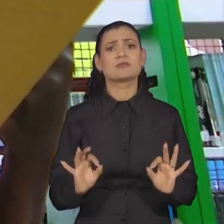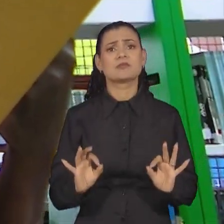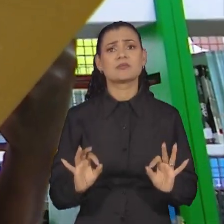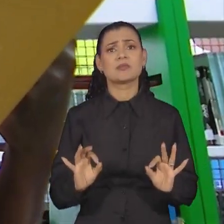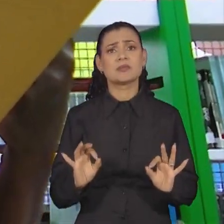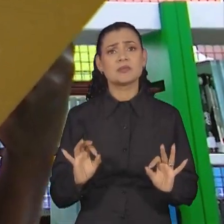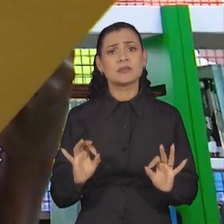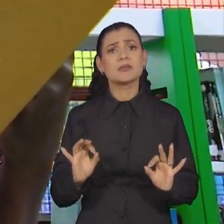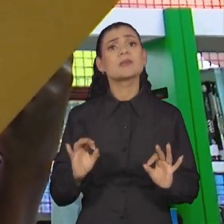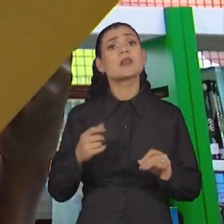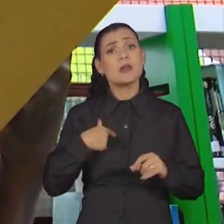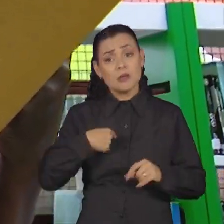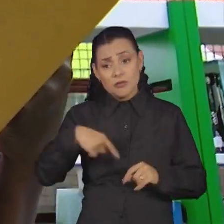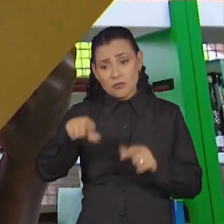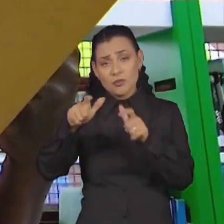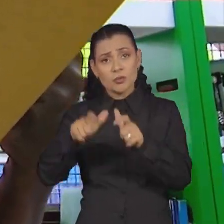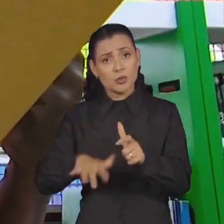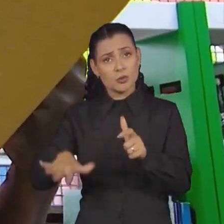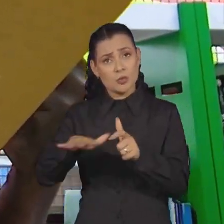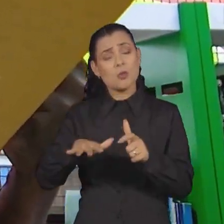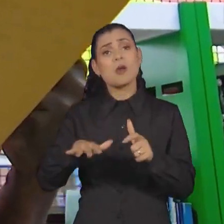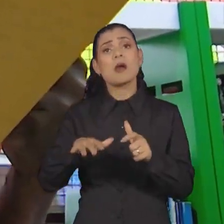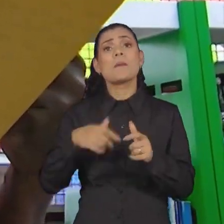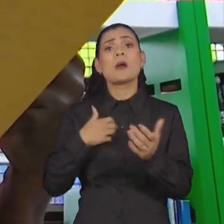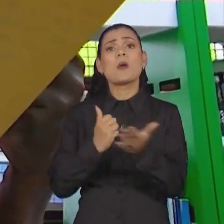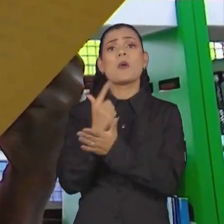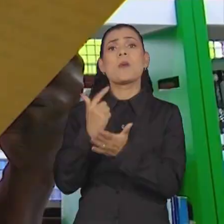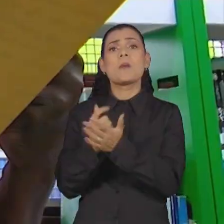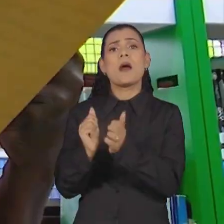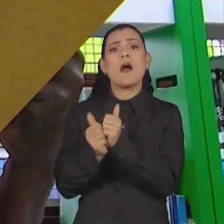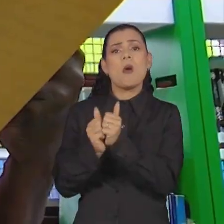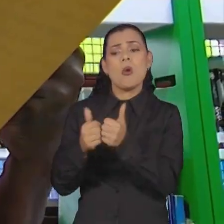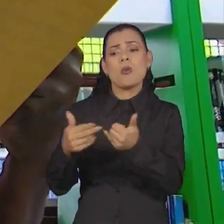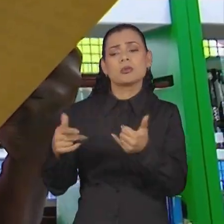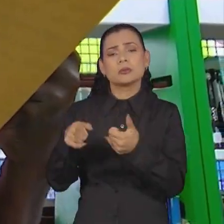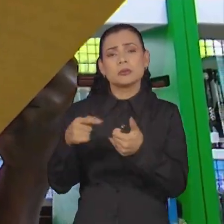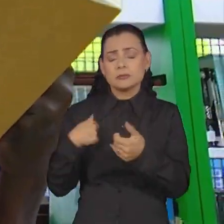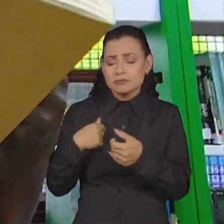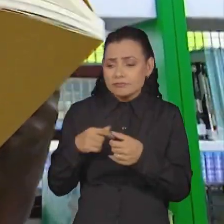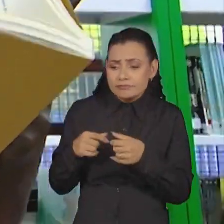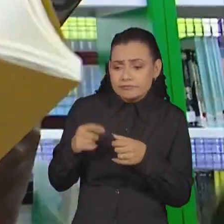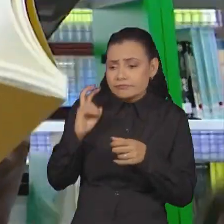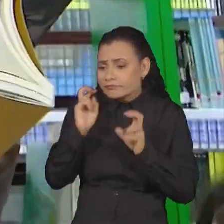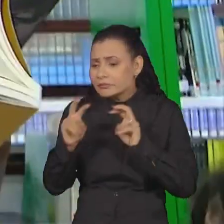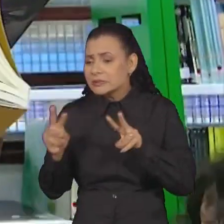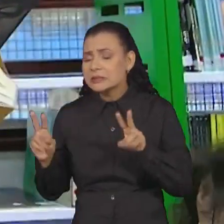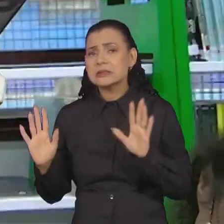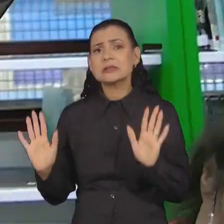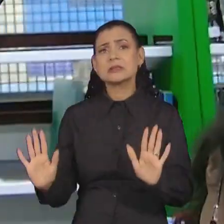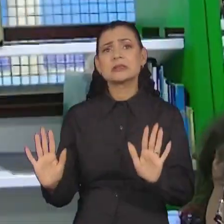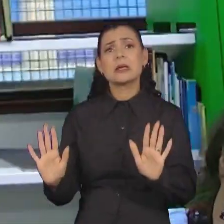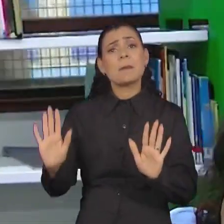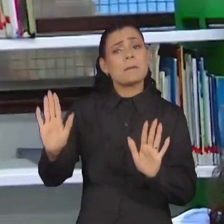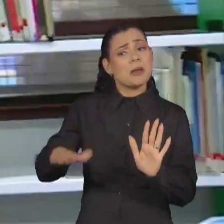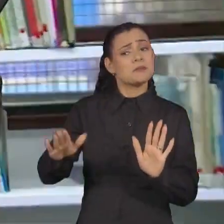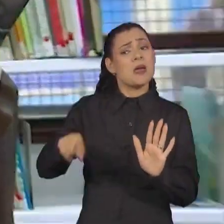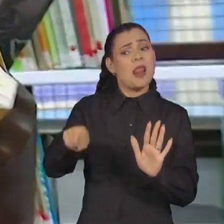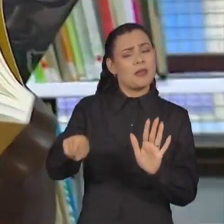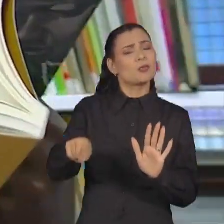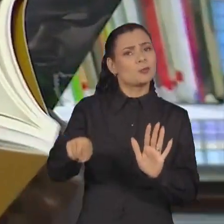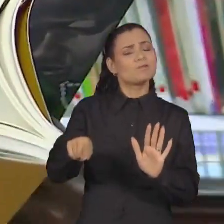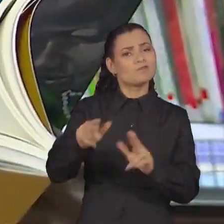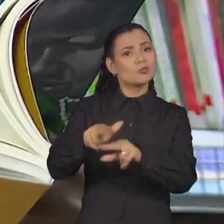no Coap para comprar arroz, mas barato e